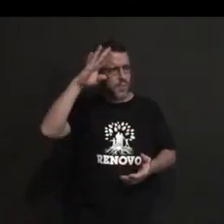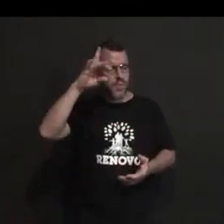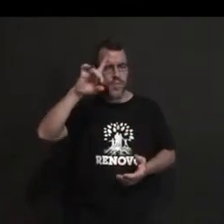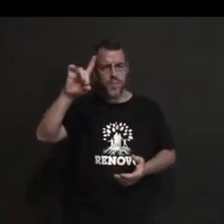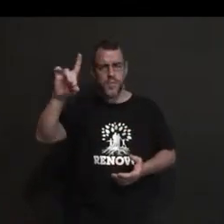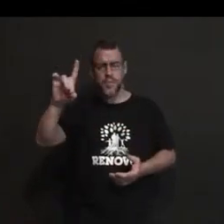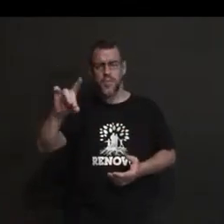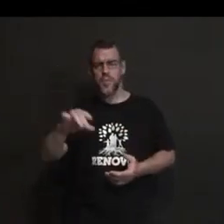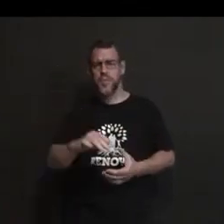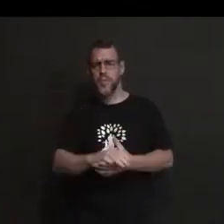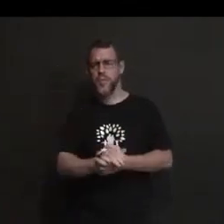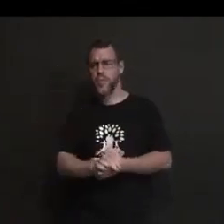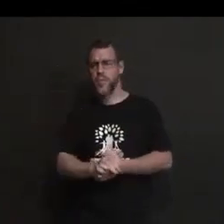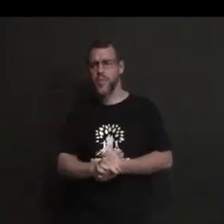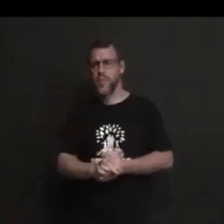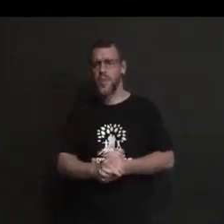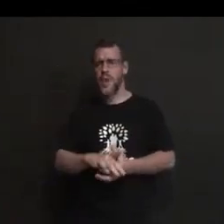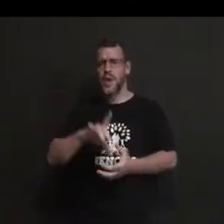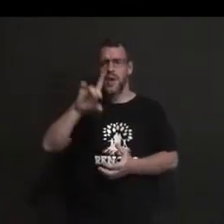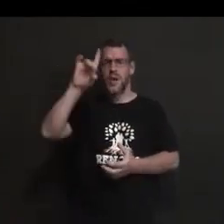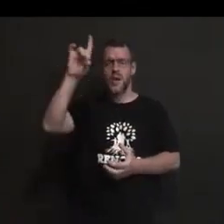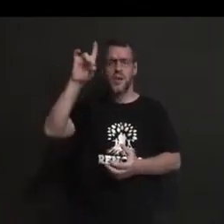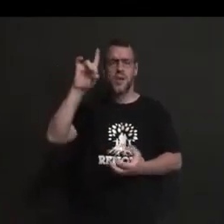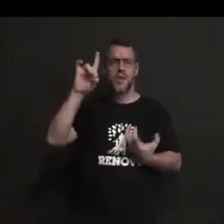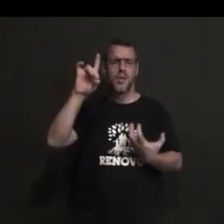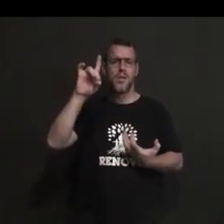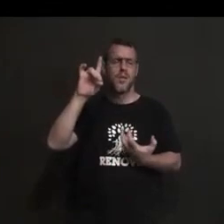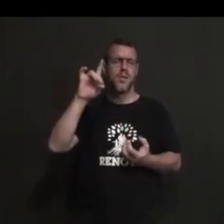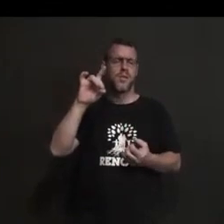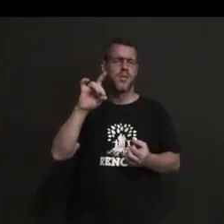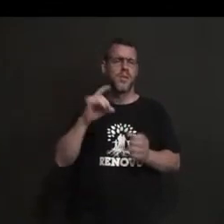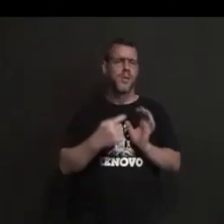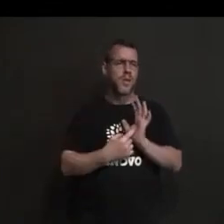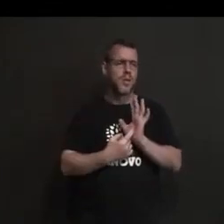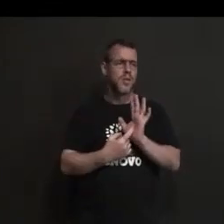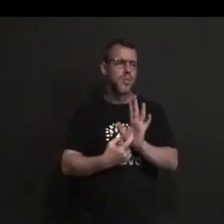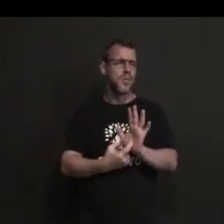É isso o que Deus tem reservado.